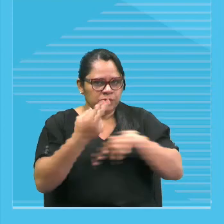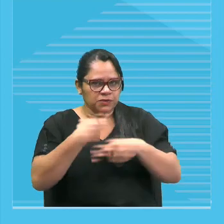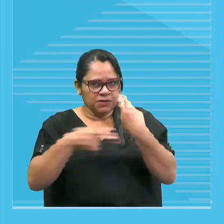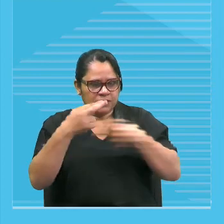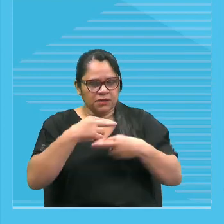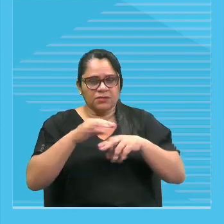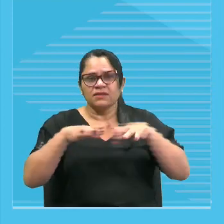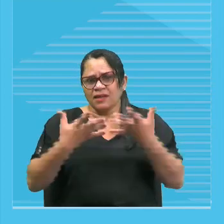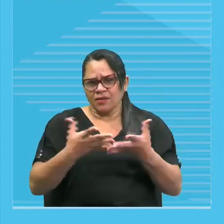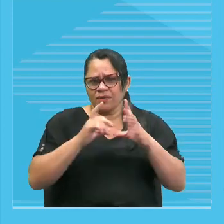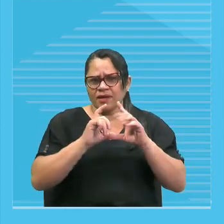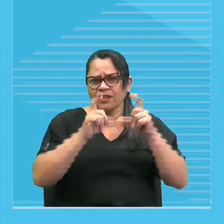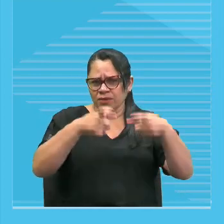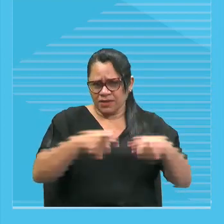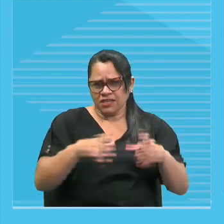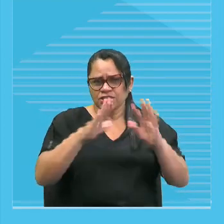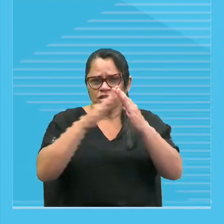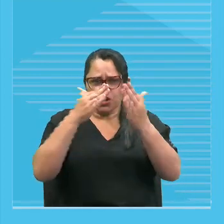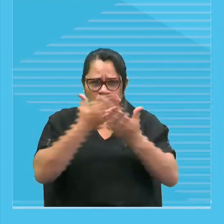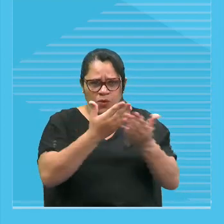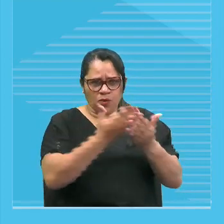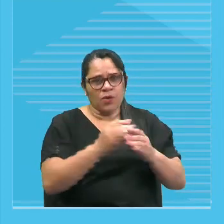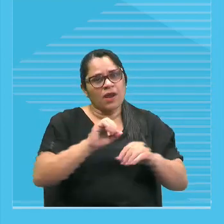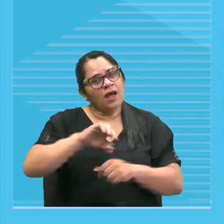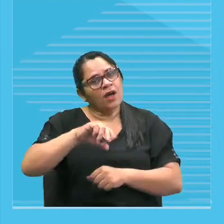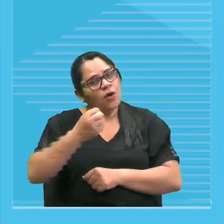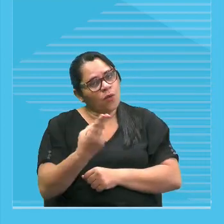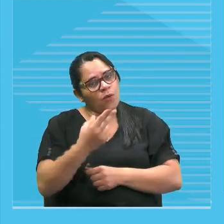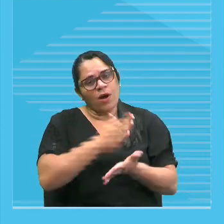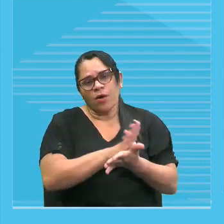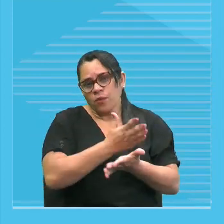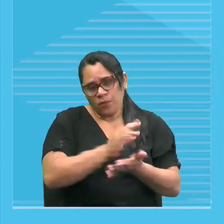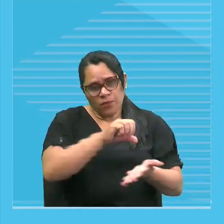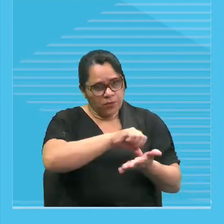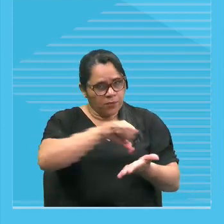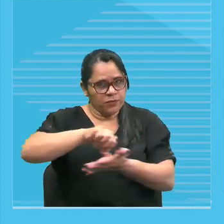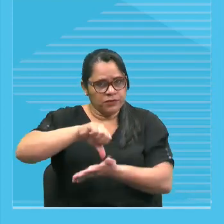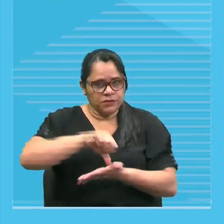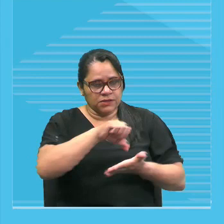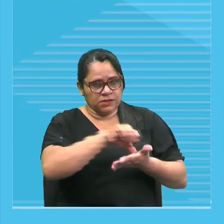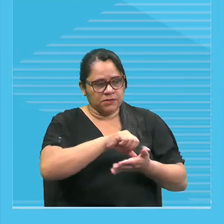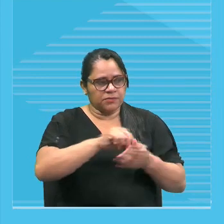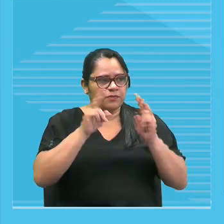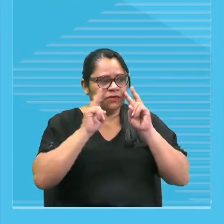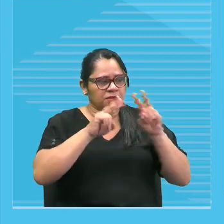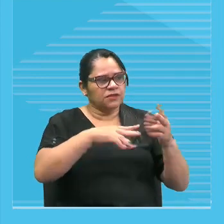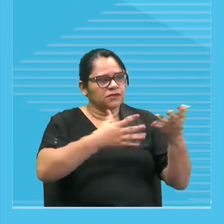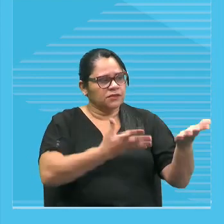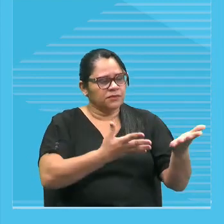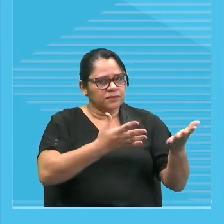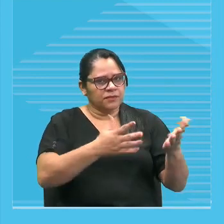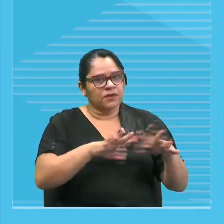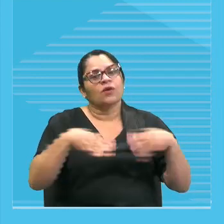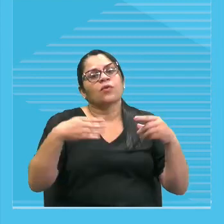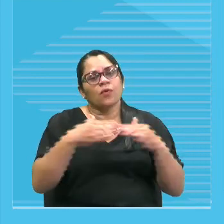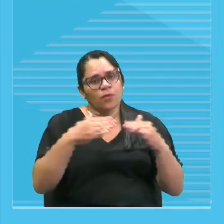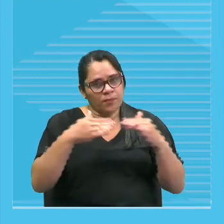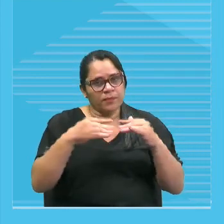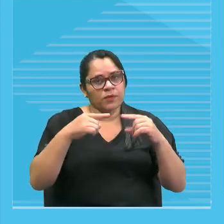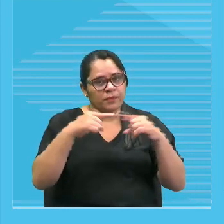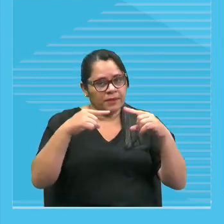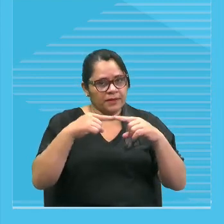é de alguma escola algum município a Patrícia mandaram resposta vamos lá deixa eu combinar com vocês quando vocês forem mandar a